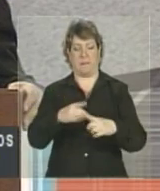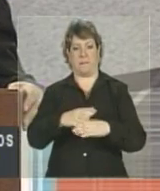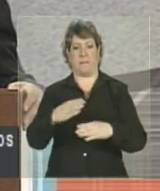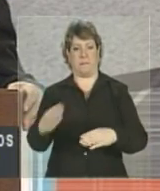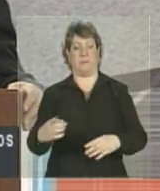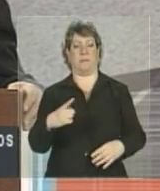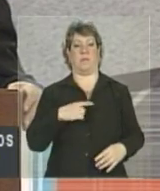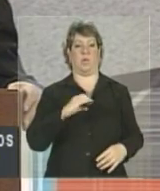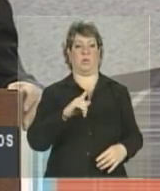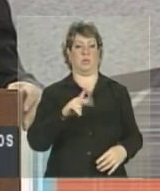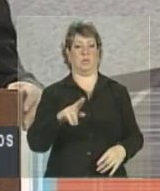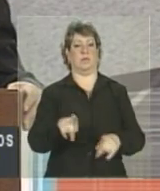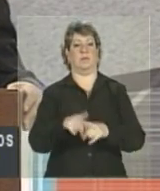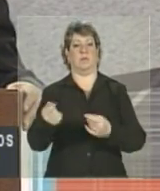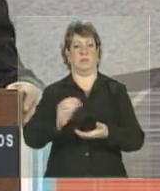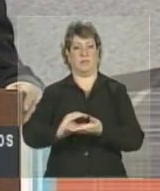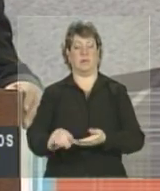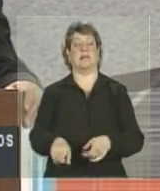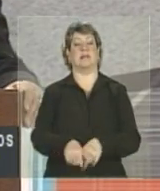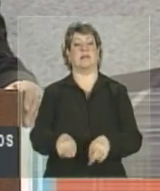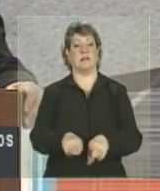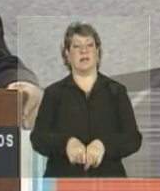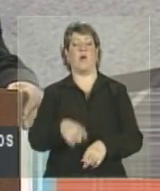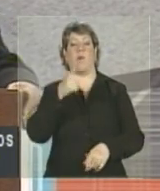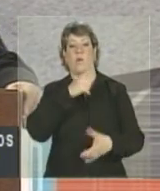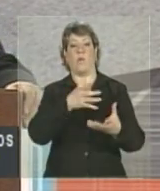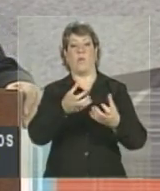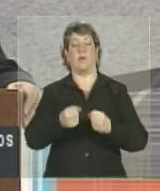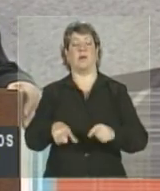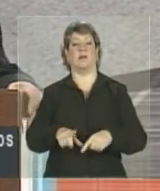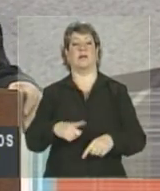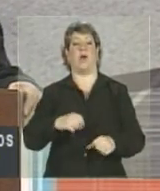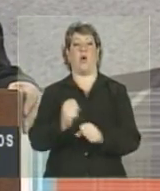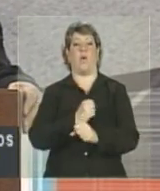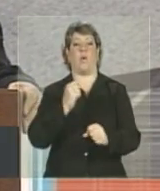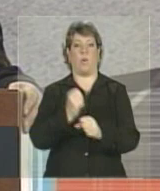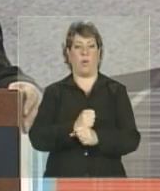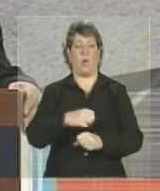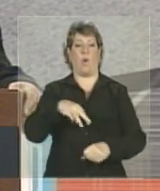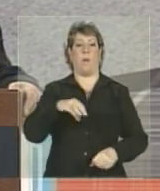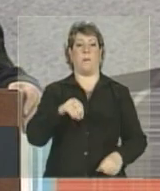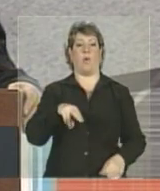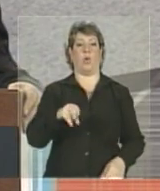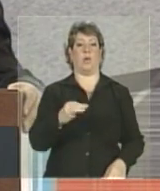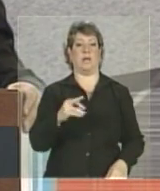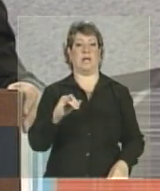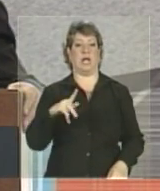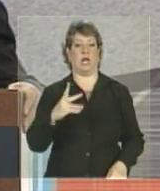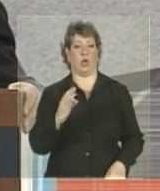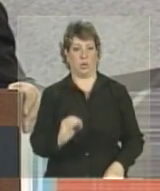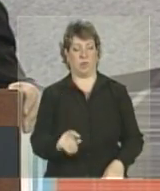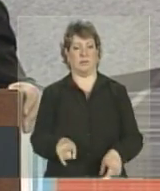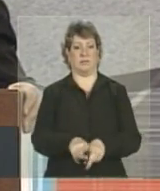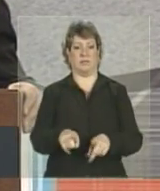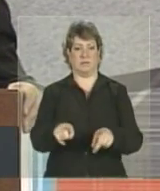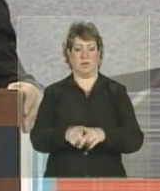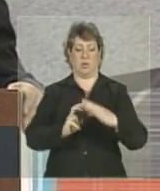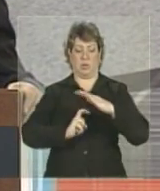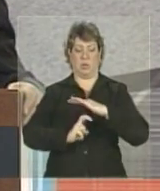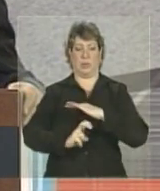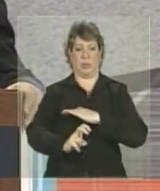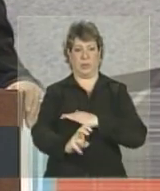financiamento, mas também sendo beneficiado pela obra do monotrilho de responsabilidade do Governo do Estado, da Companhia do